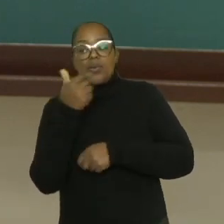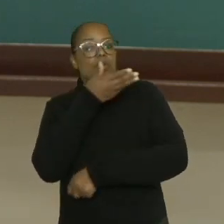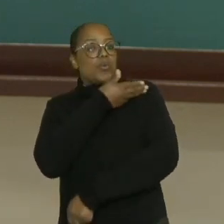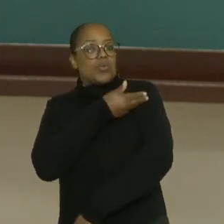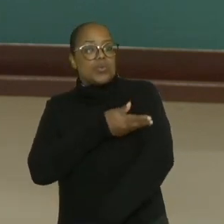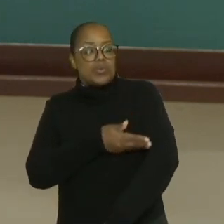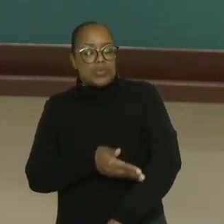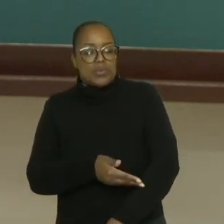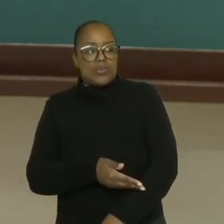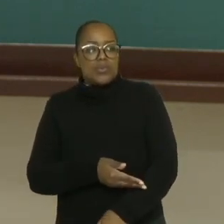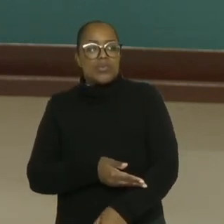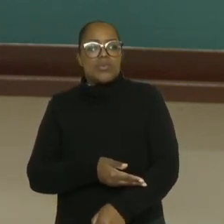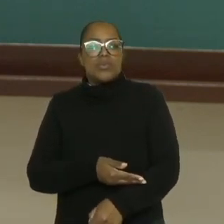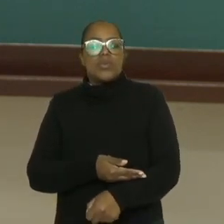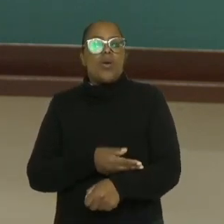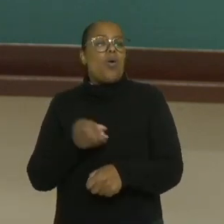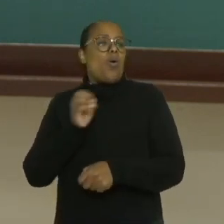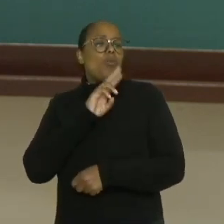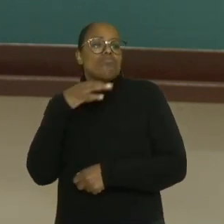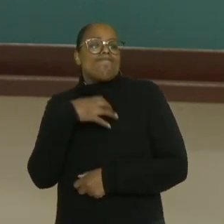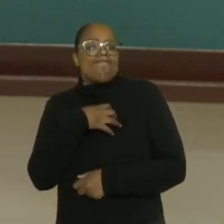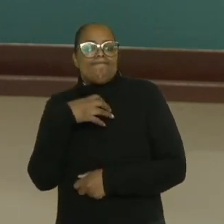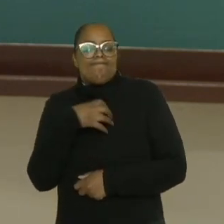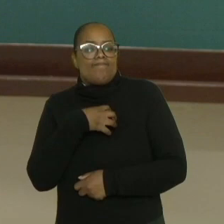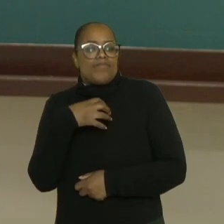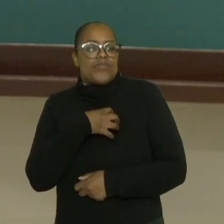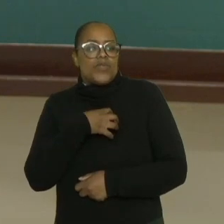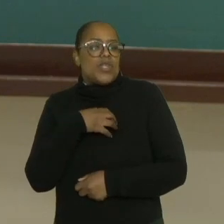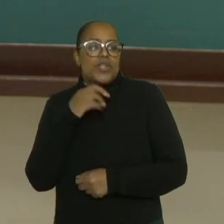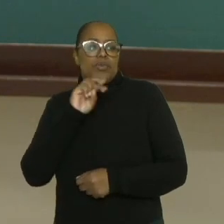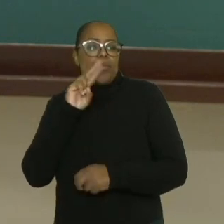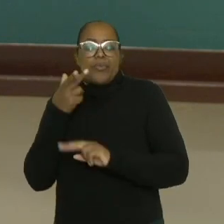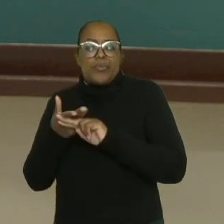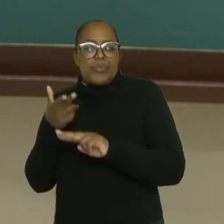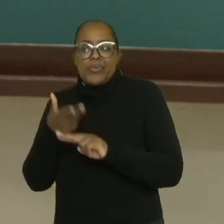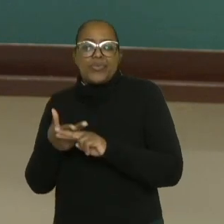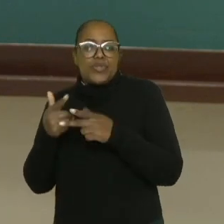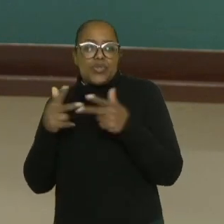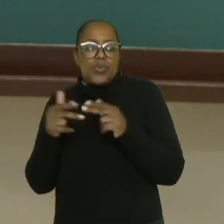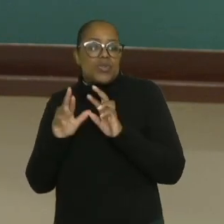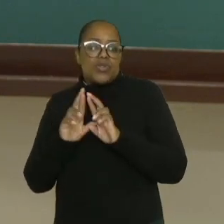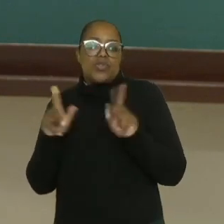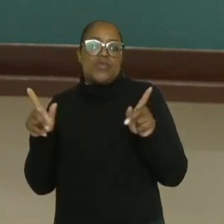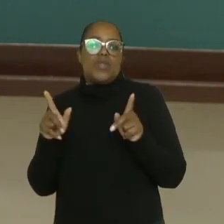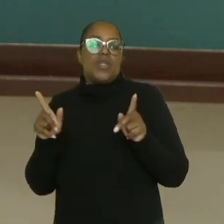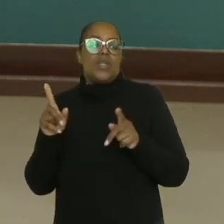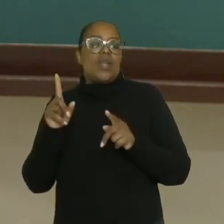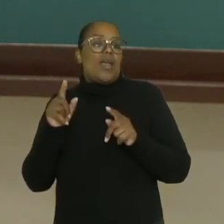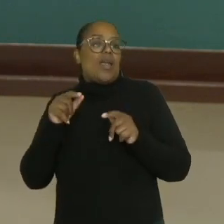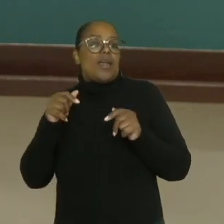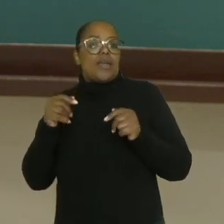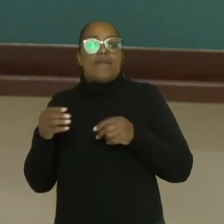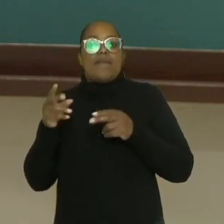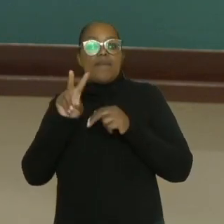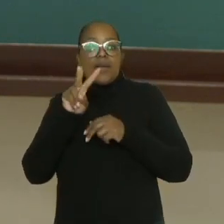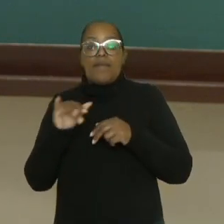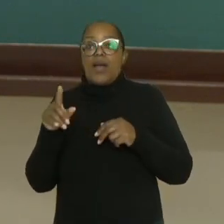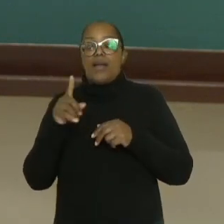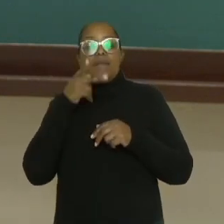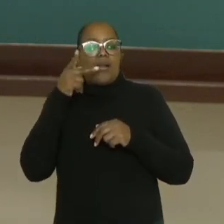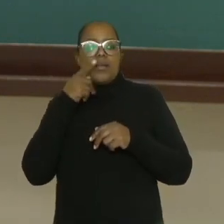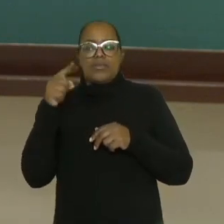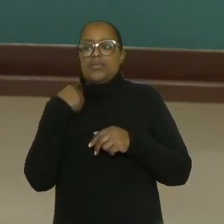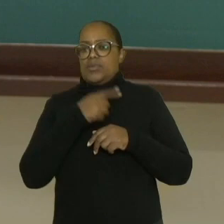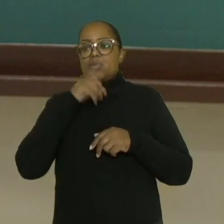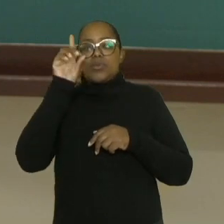costume, alguma mania, algum uso, etc. Então, o que temos em comum vai nos definir enquanto